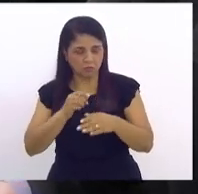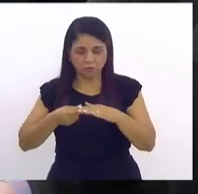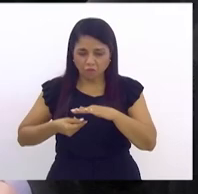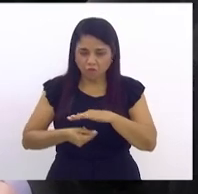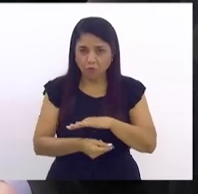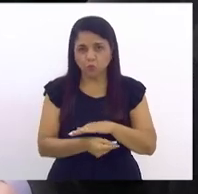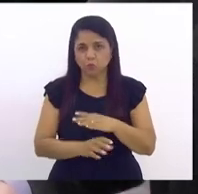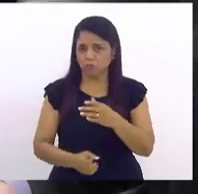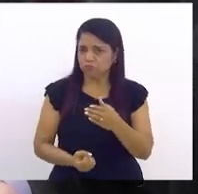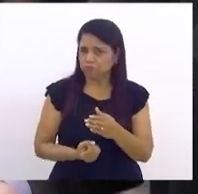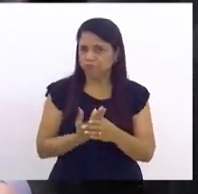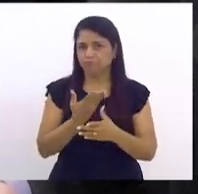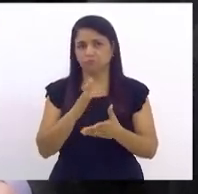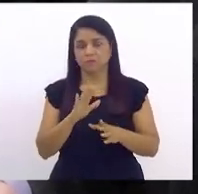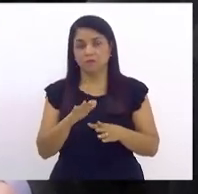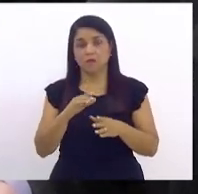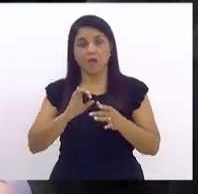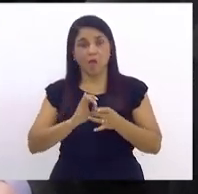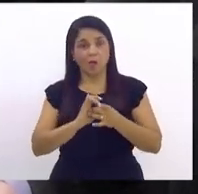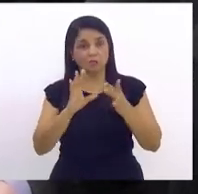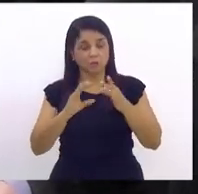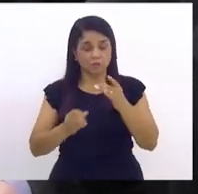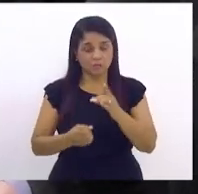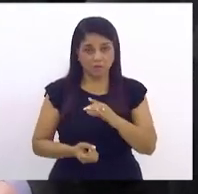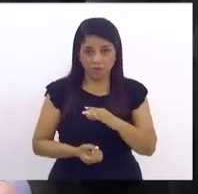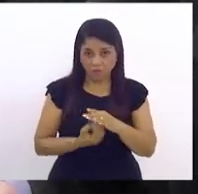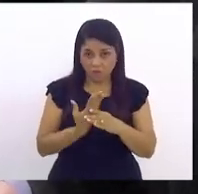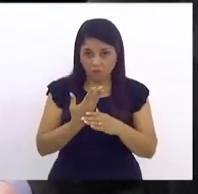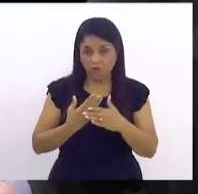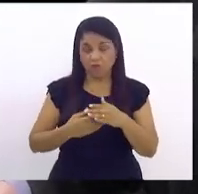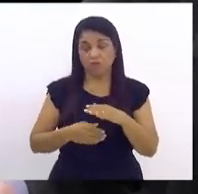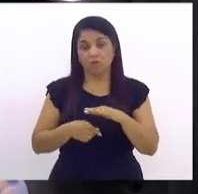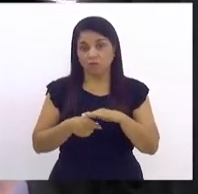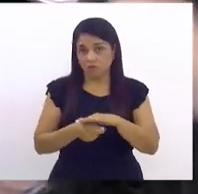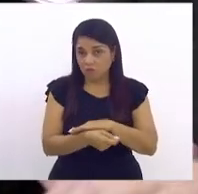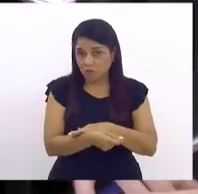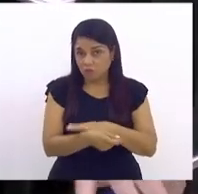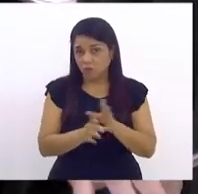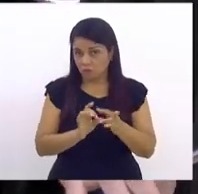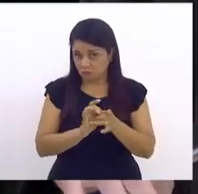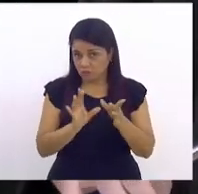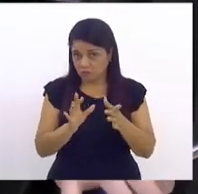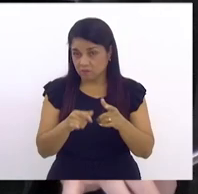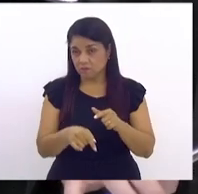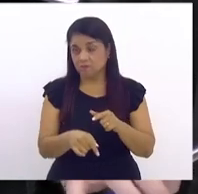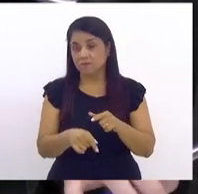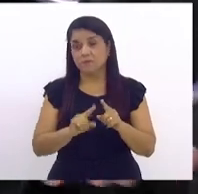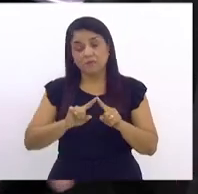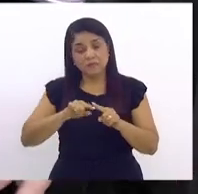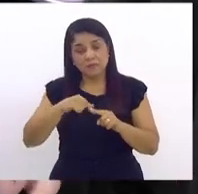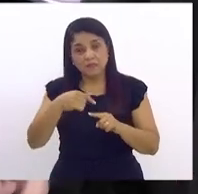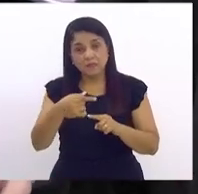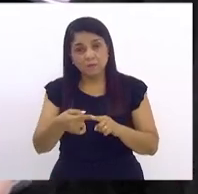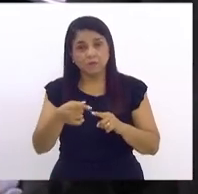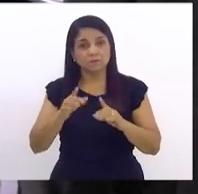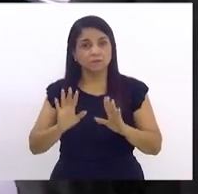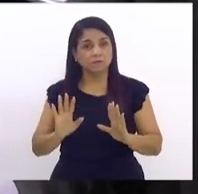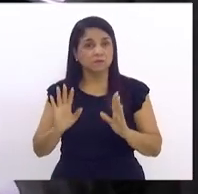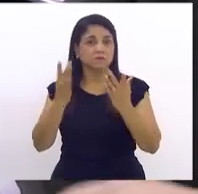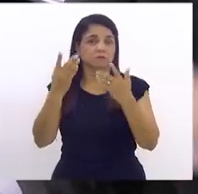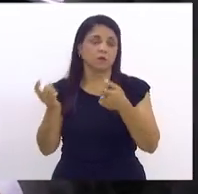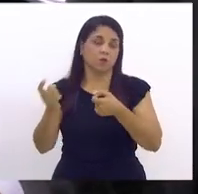fundo. A ideia de autorizar a criação do fundo é para poder depois celebrar os